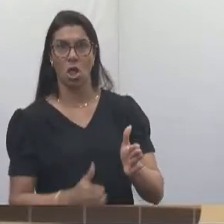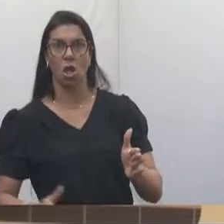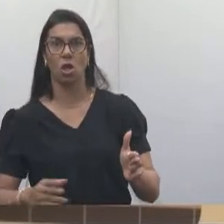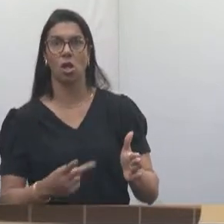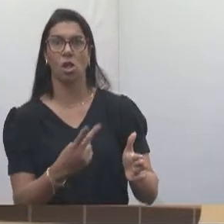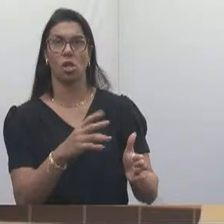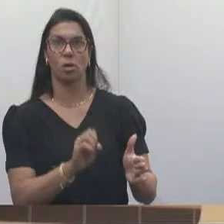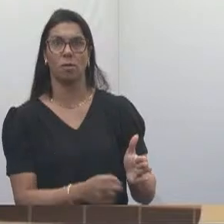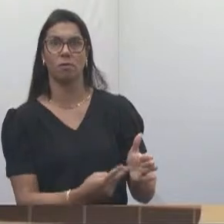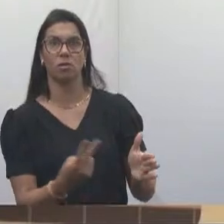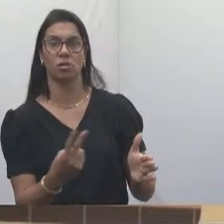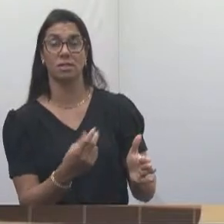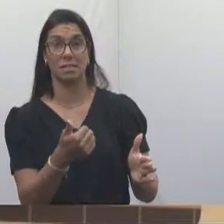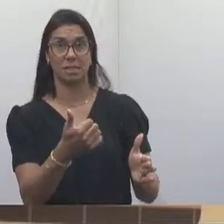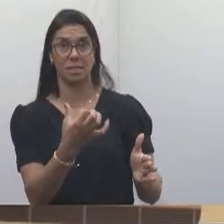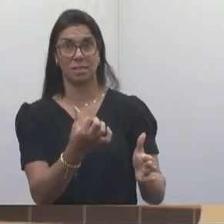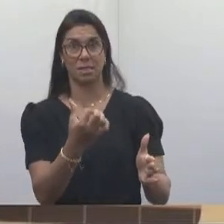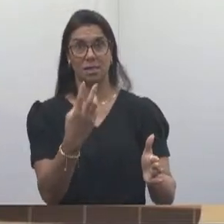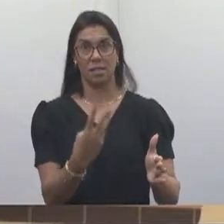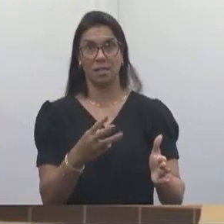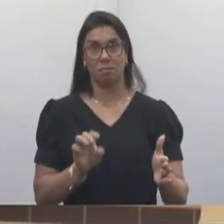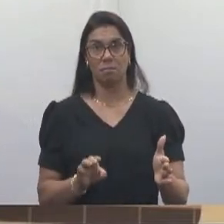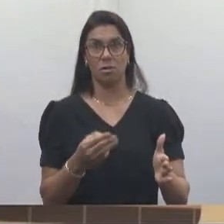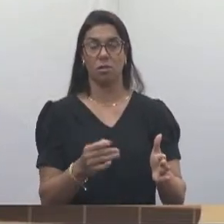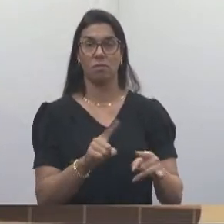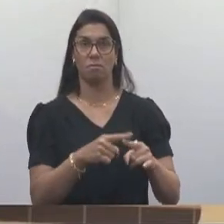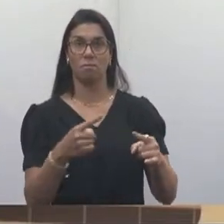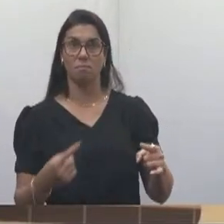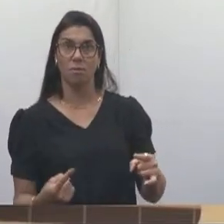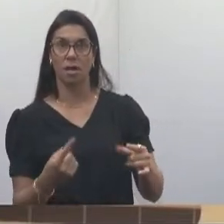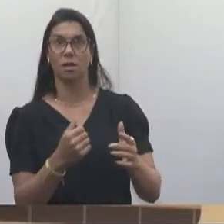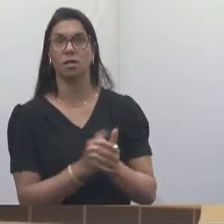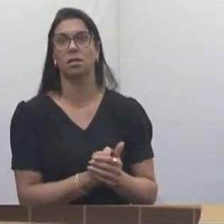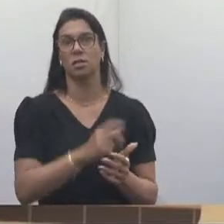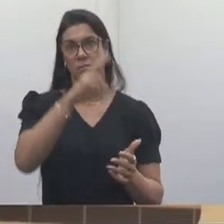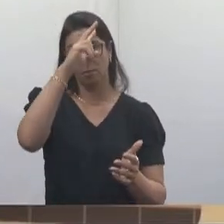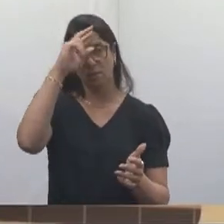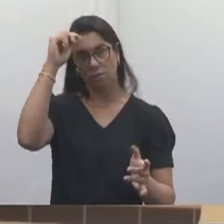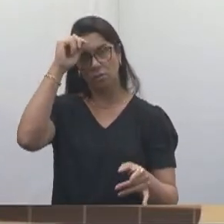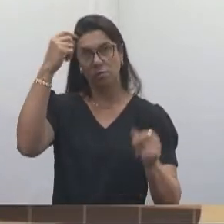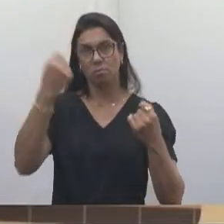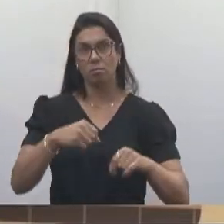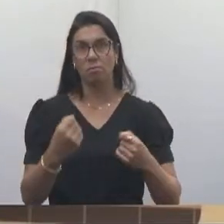2022 foi 163 milhões, mas o município precisou investir